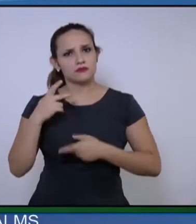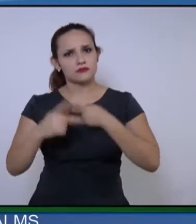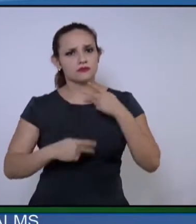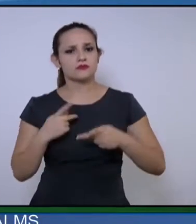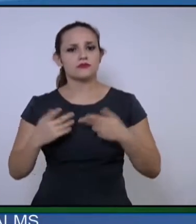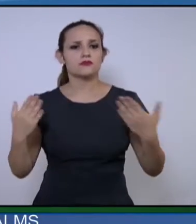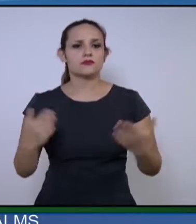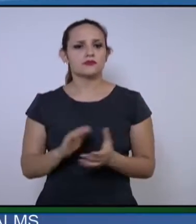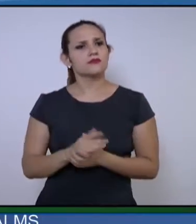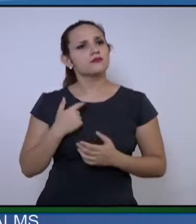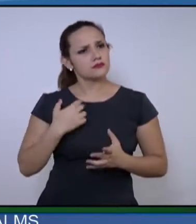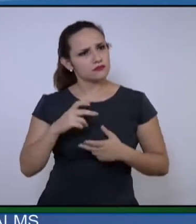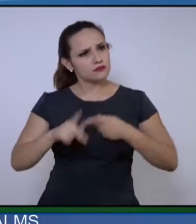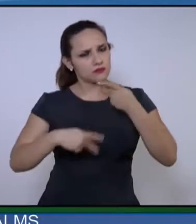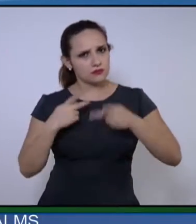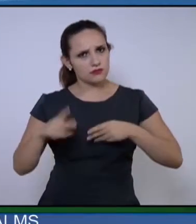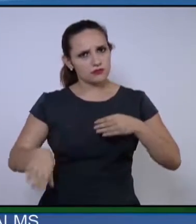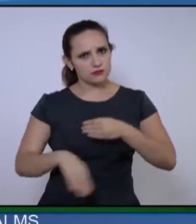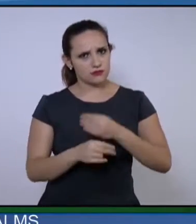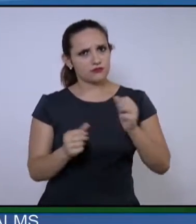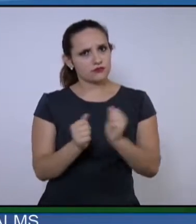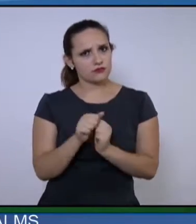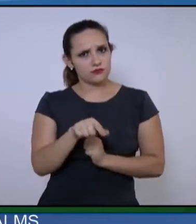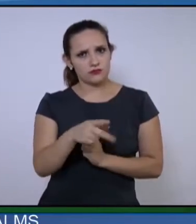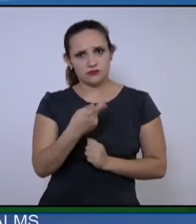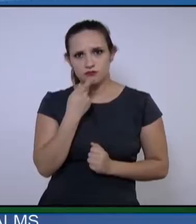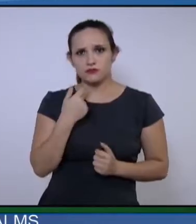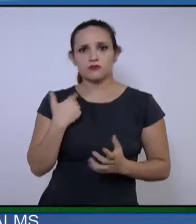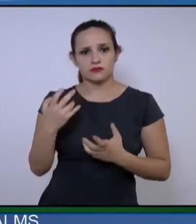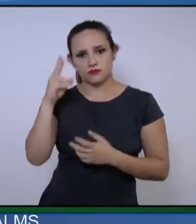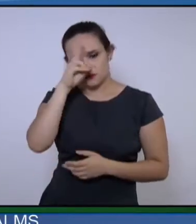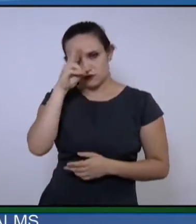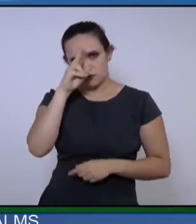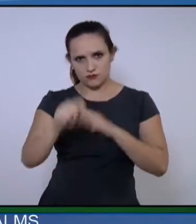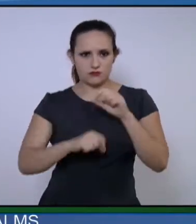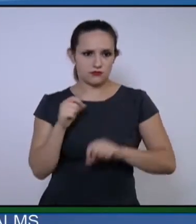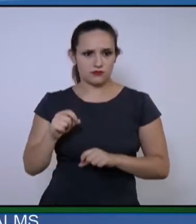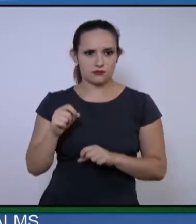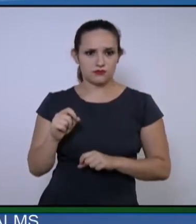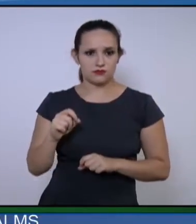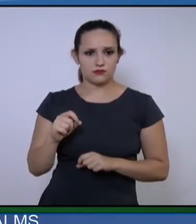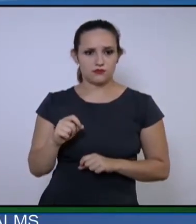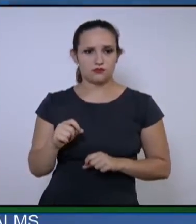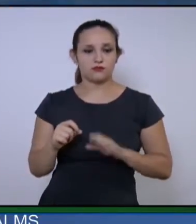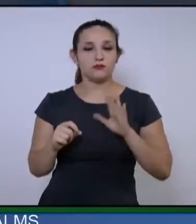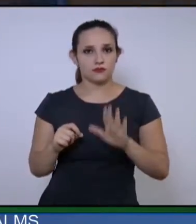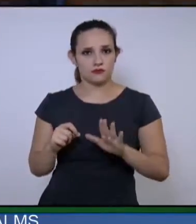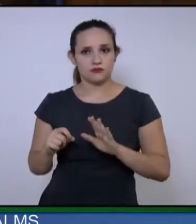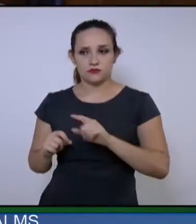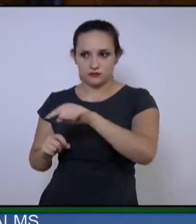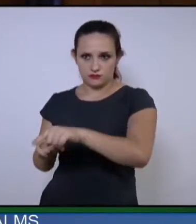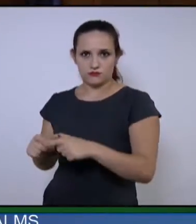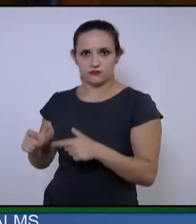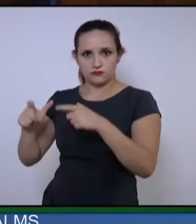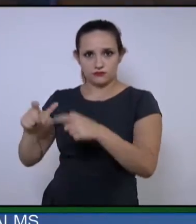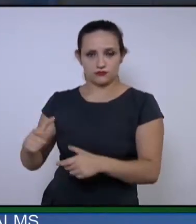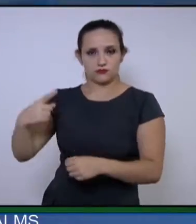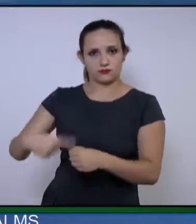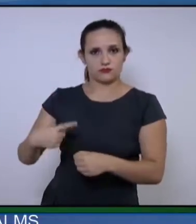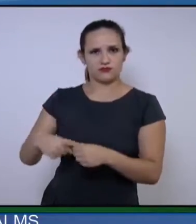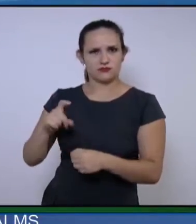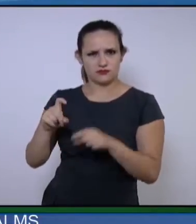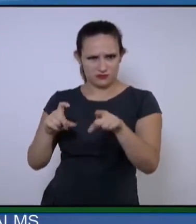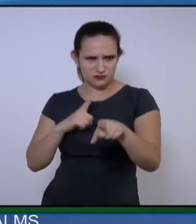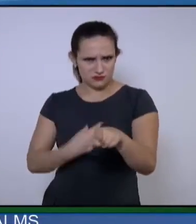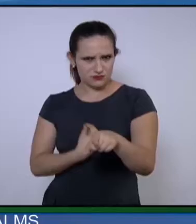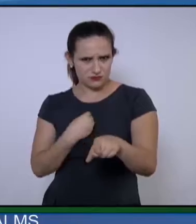isso. A partir de Vossa Excelência, eu queria lembrar de que nós participamos lá em Dourados, o senhor estava presente